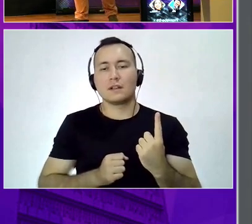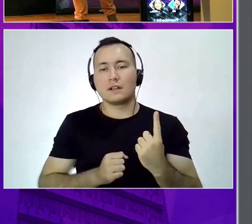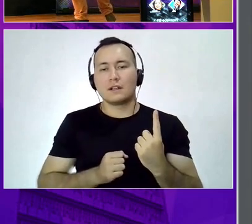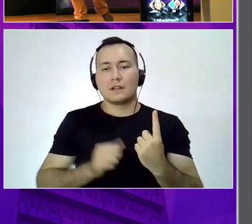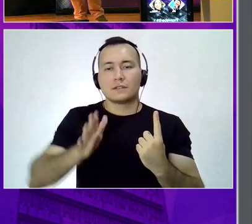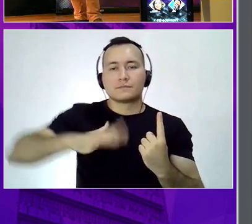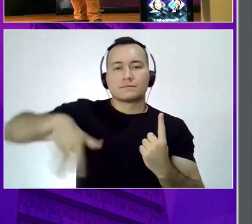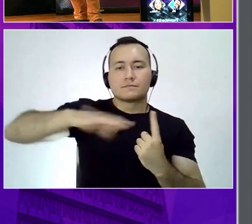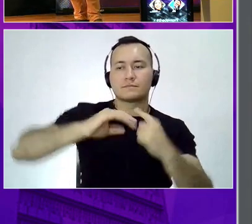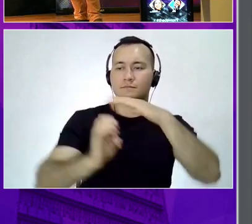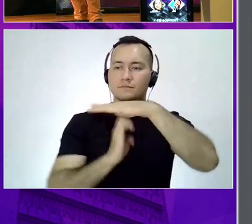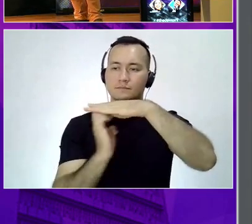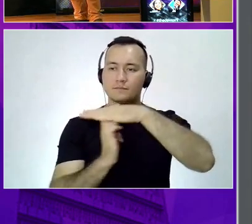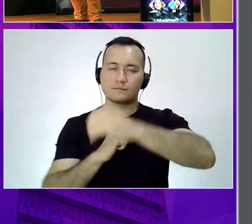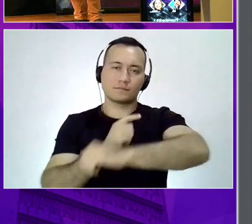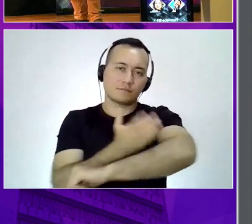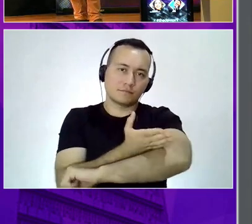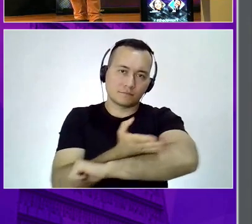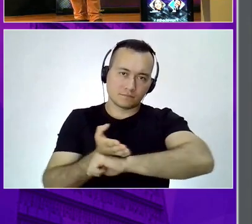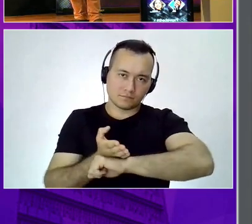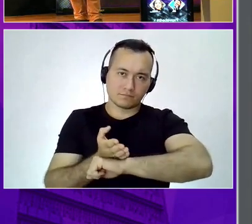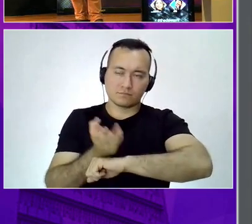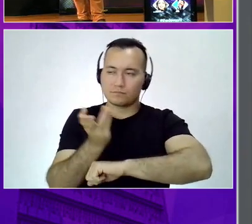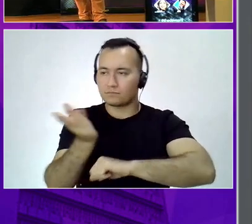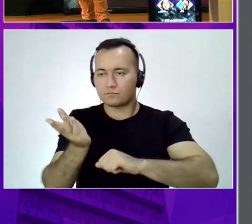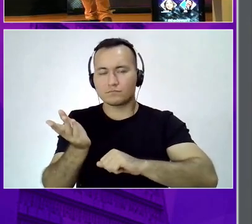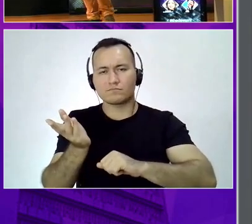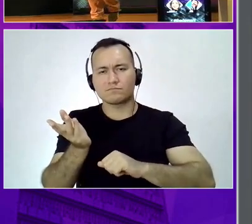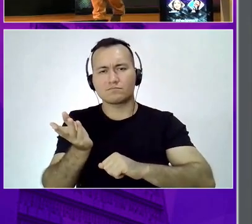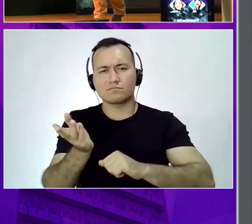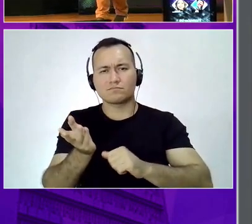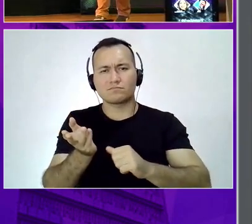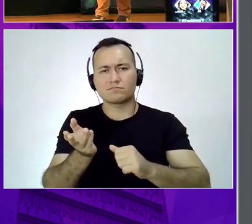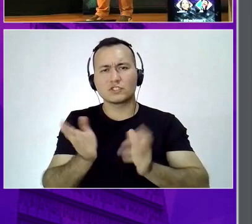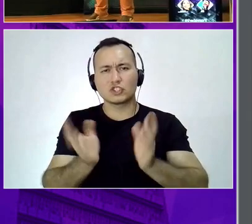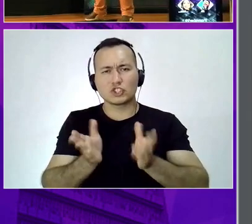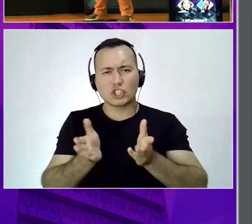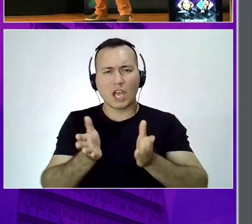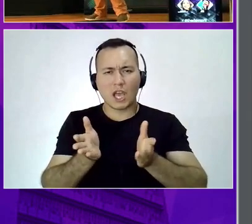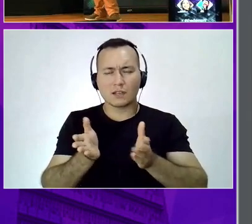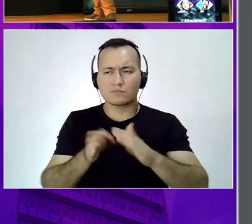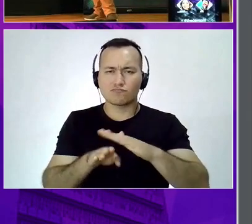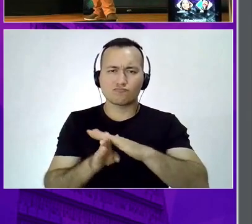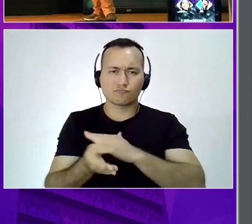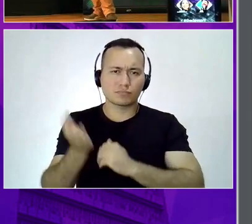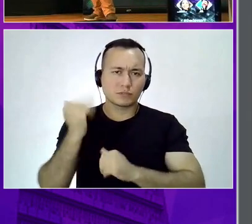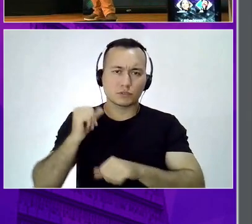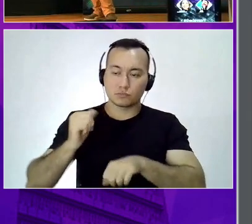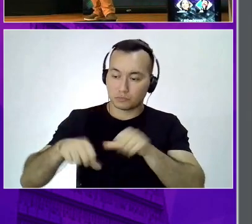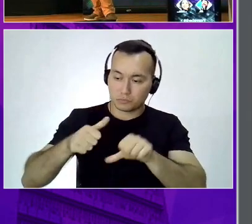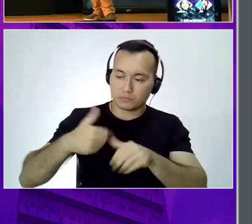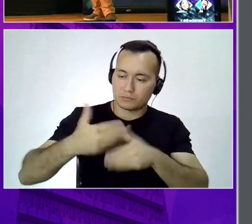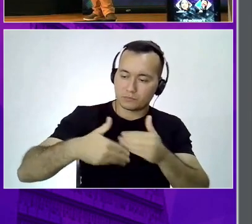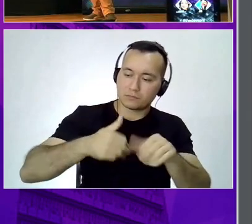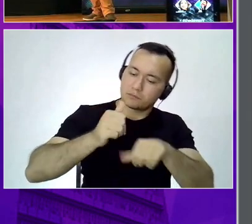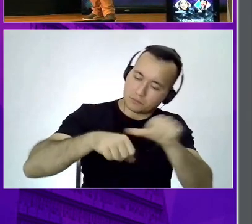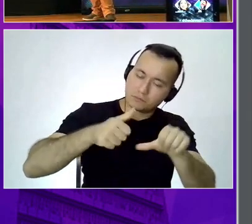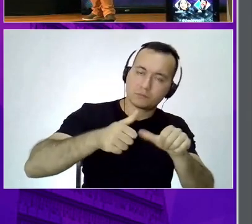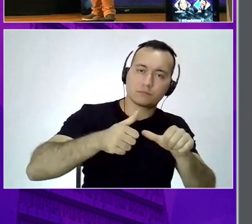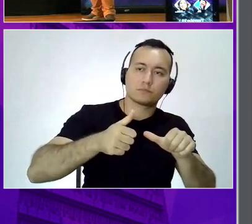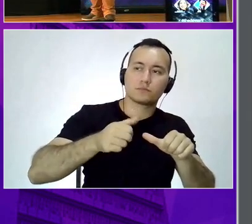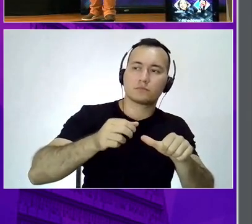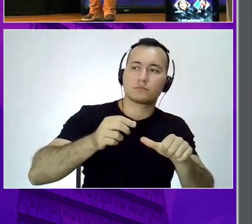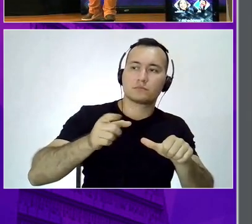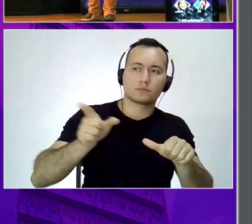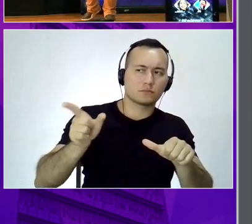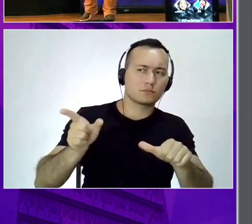inovadora, se ela corre risco, né, se ela muda com mais constância. Então, você vai entender se é um cenário mais conservador ou mais liberal. E o